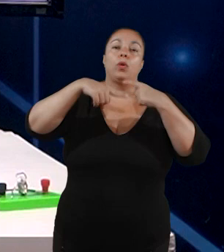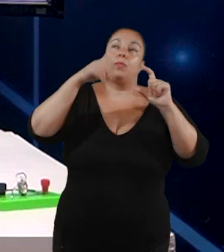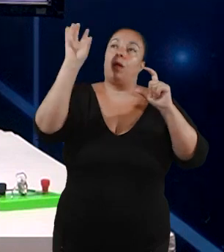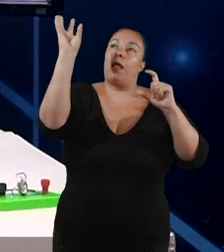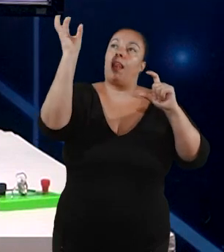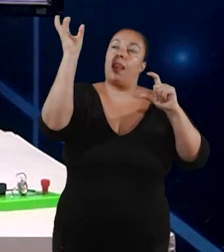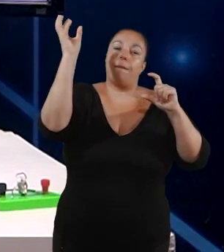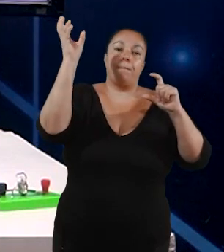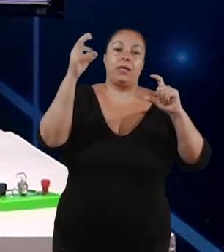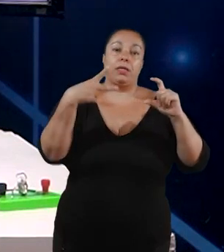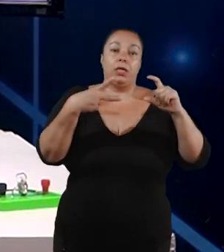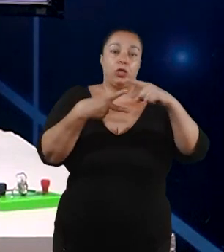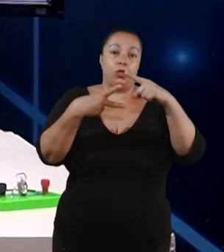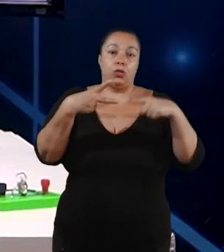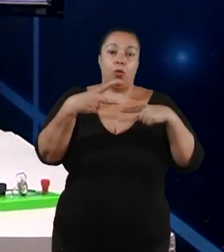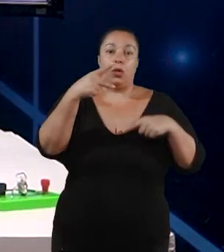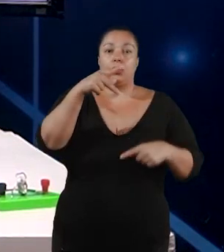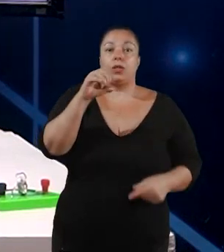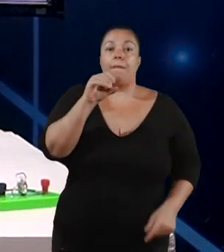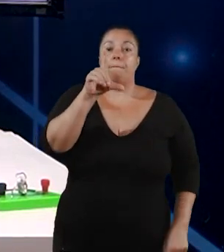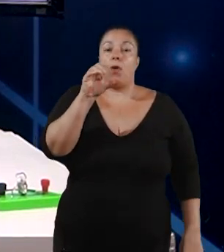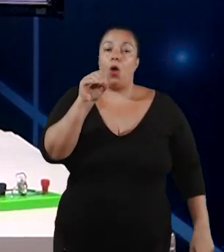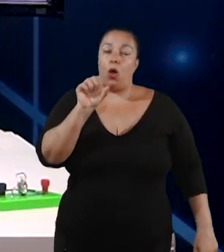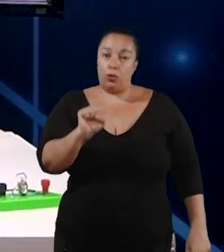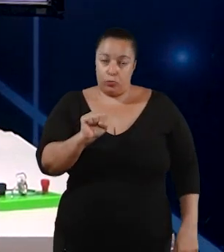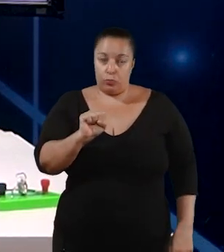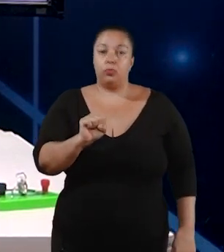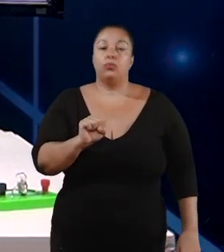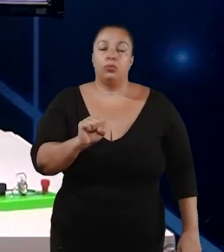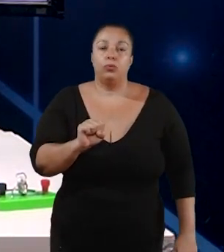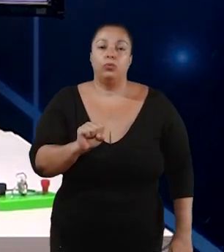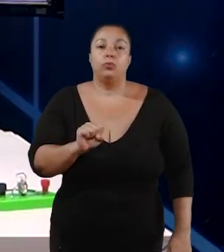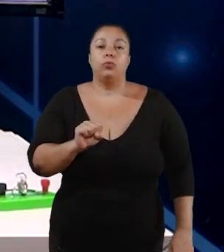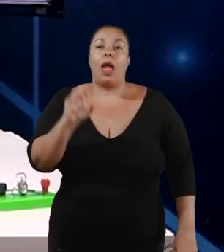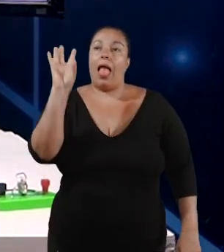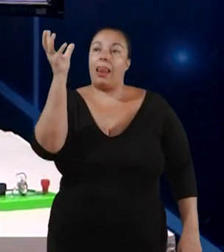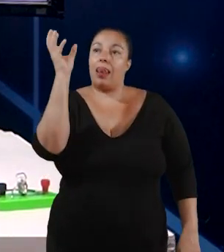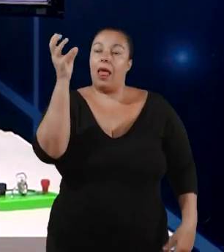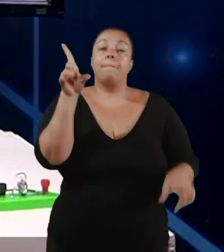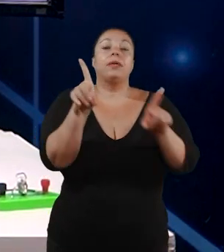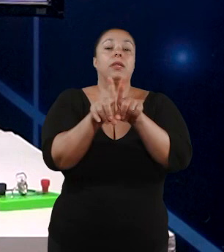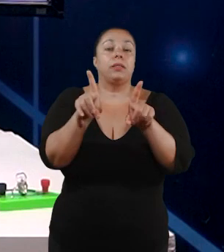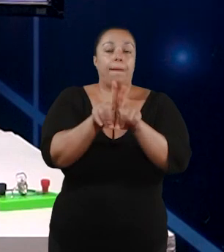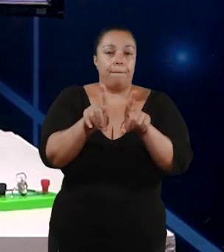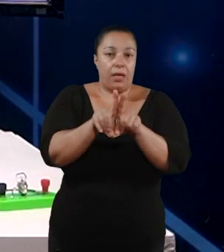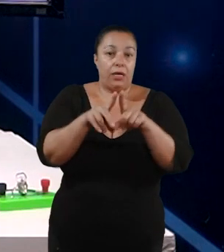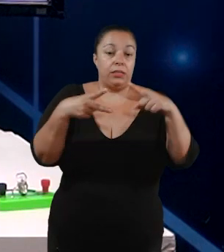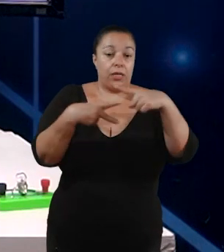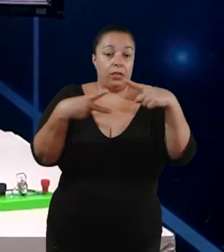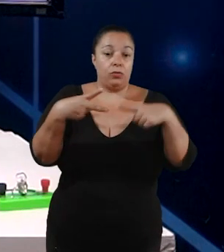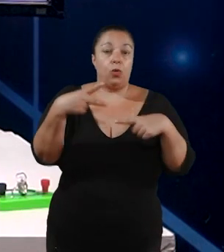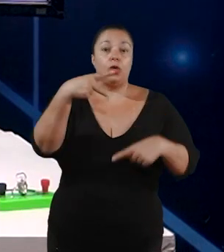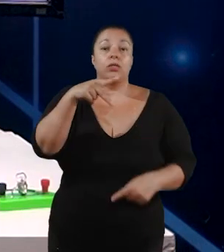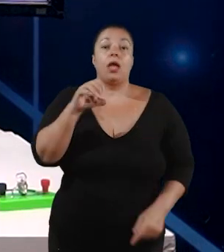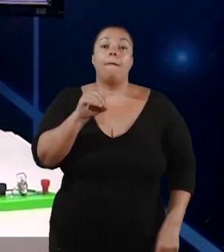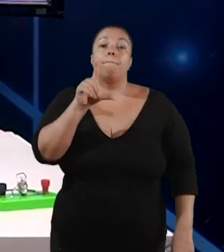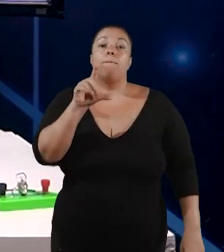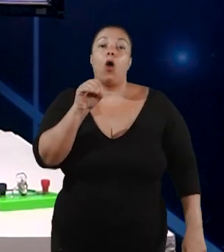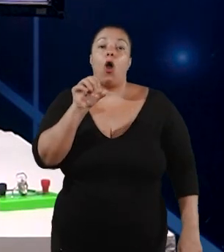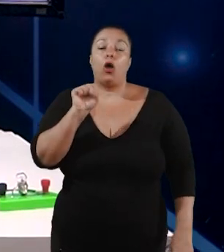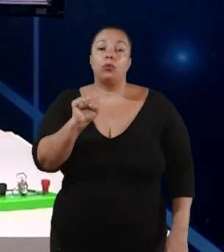lâmpada. A lâmpada tem 2 polos. Assim como a pilha tem 2 polos, a lâmpada também tem 2 polos. Professor, se eu